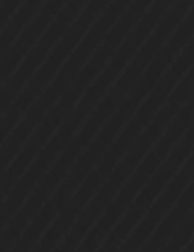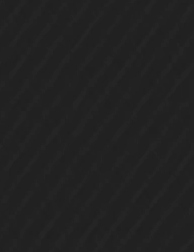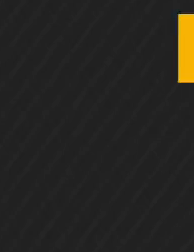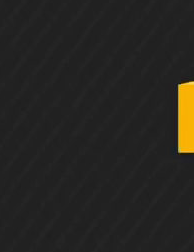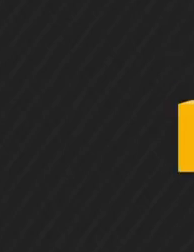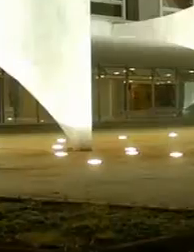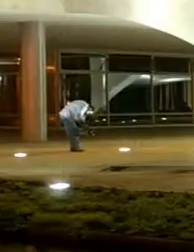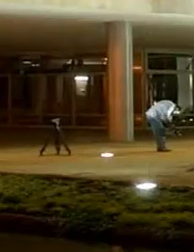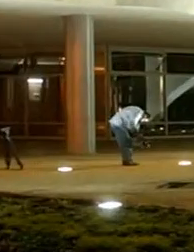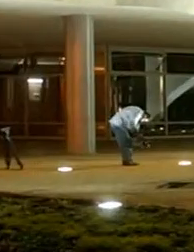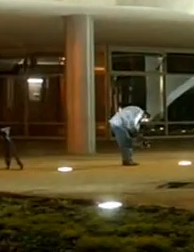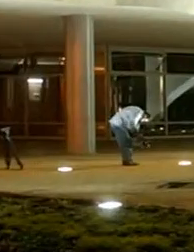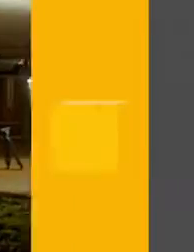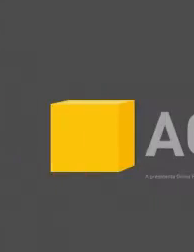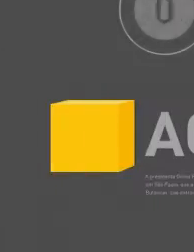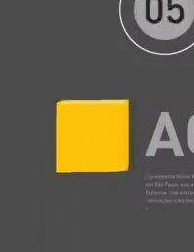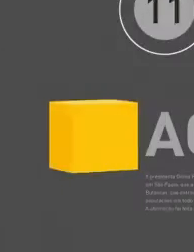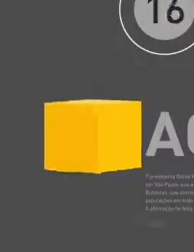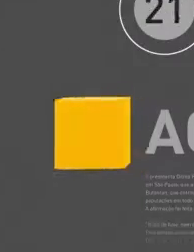ae